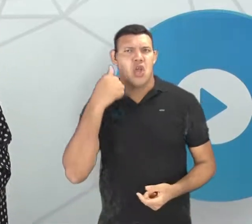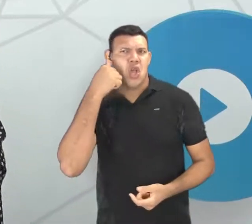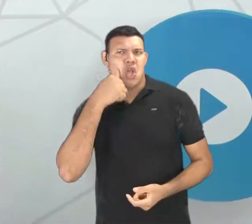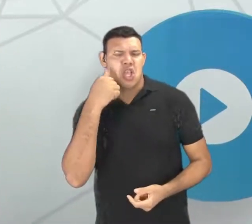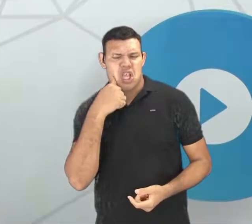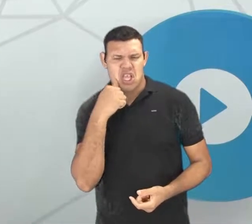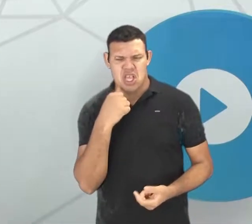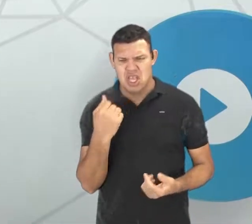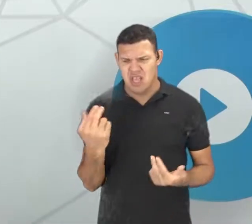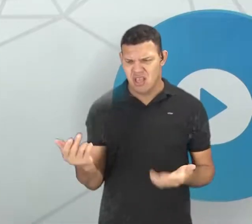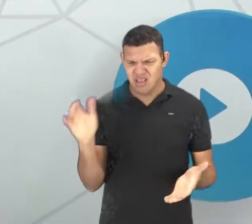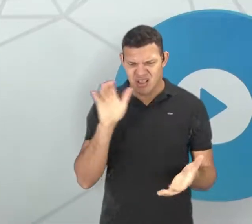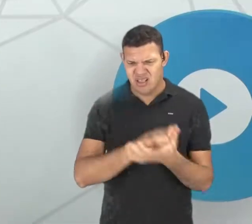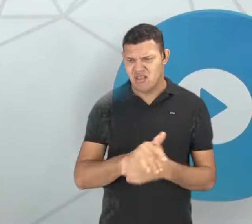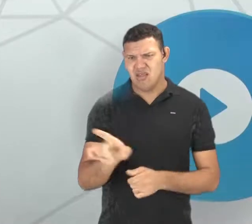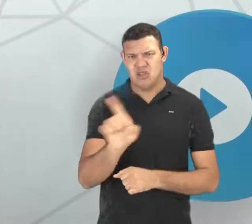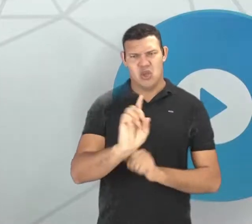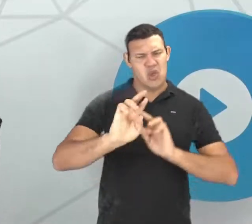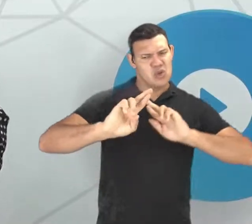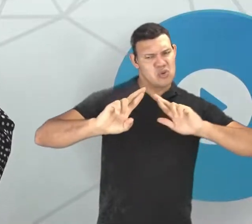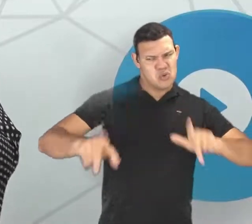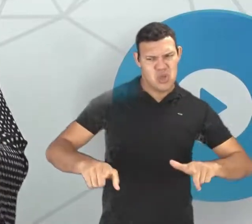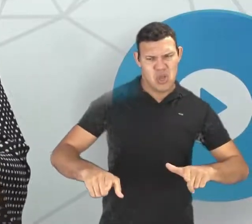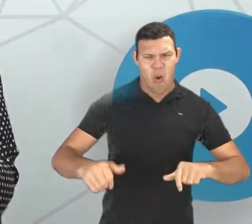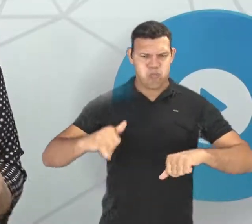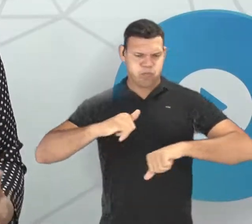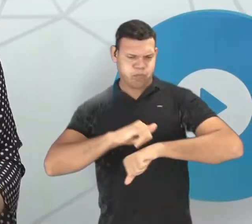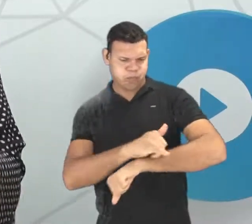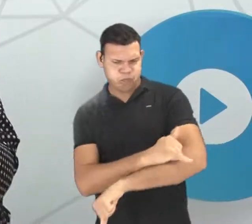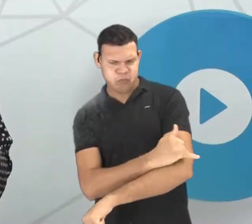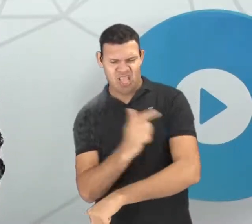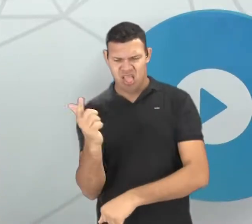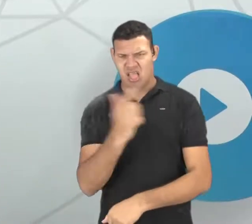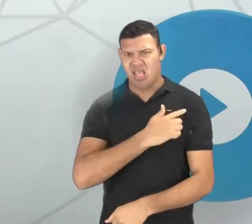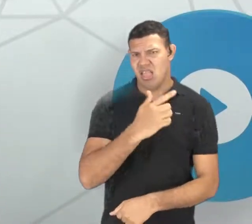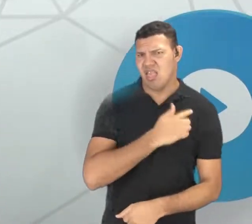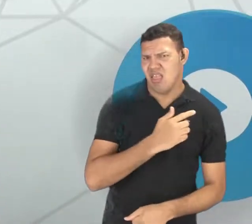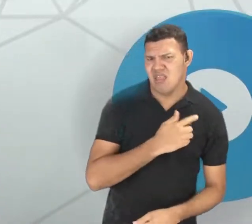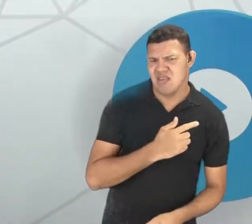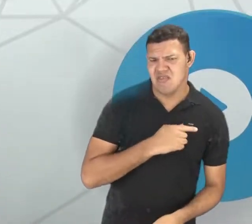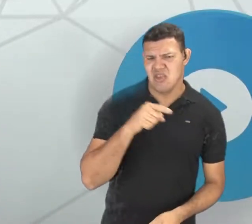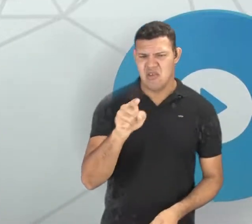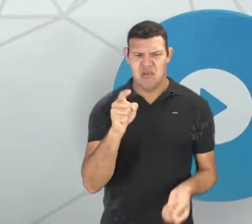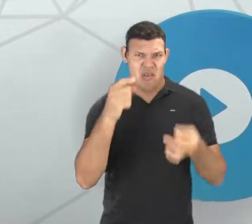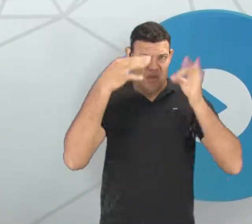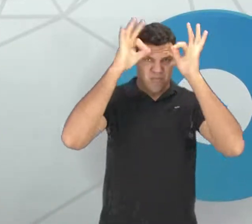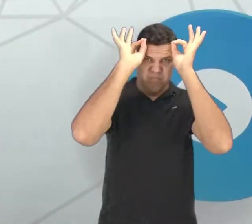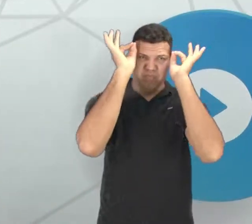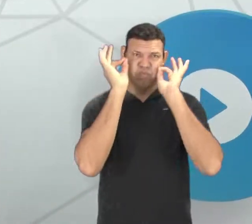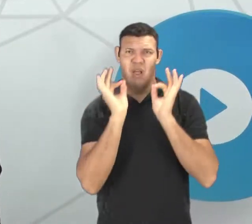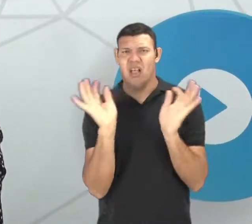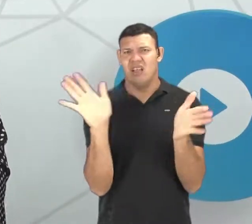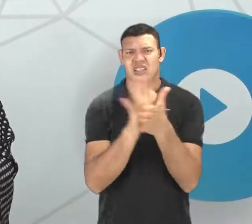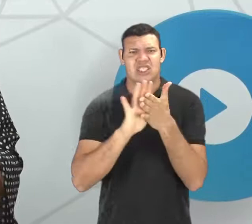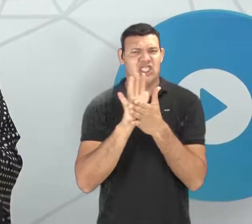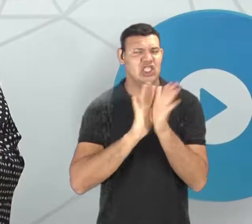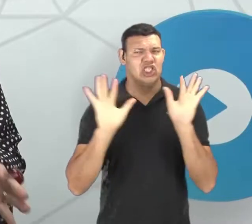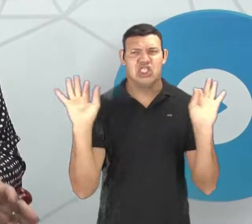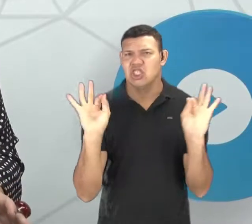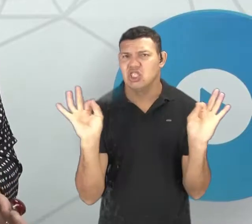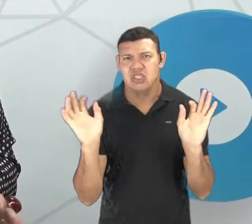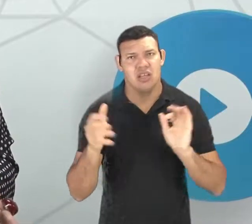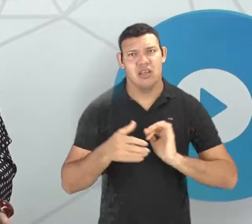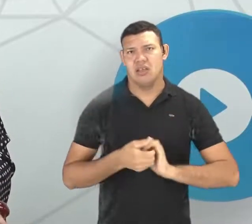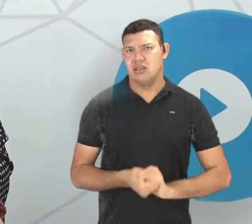mesma mulher com quem eu casei. Você hoje está gorda, está feia, você não se arruma mais. Tem também